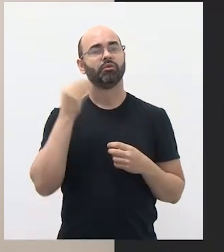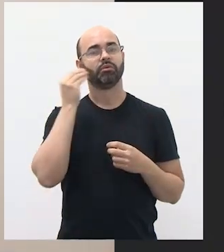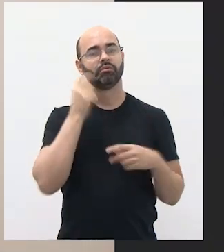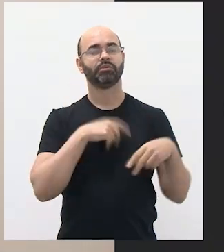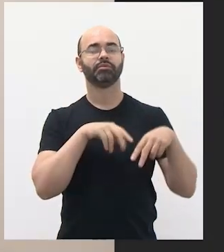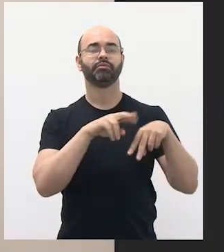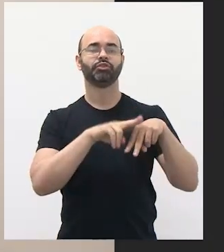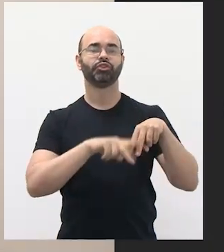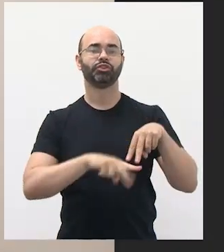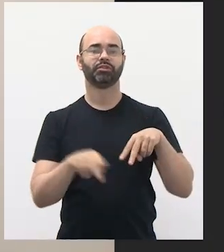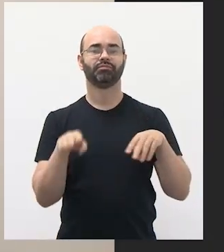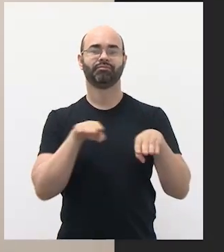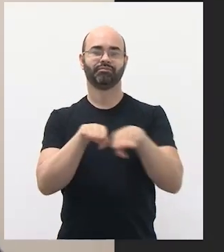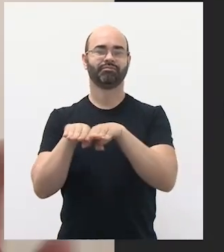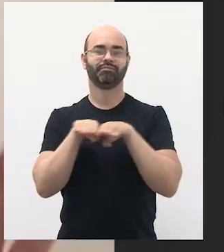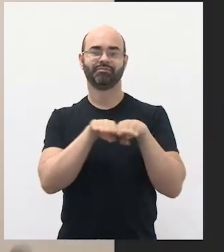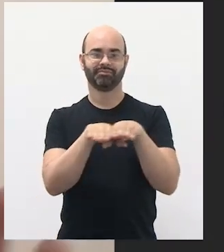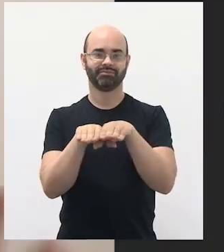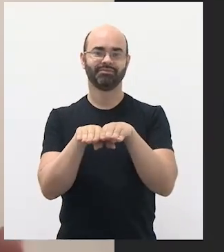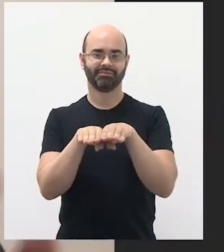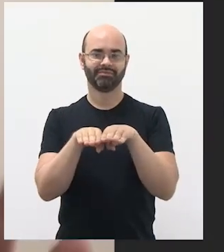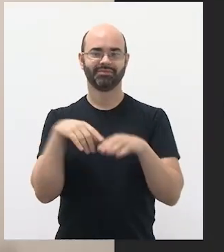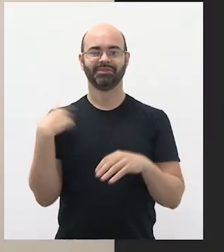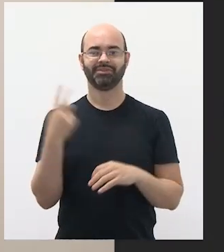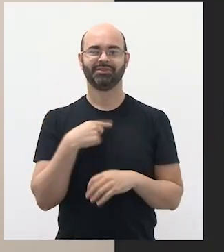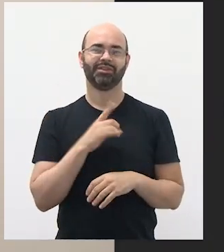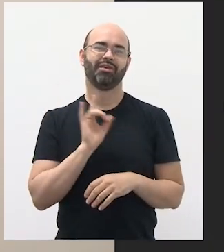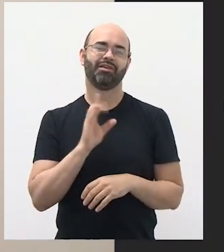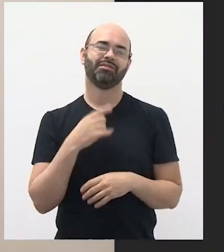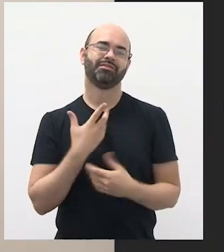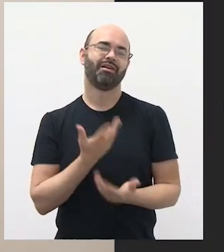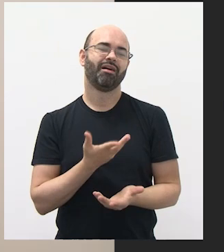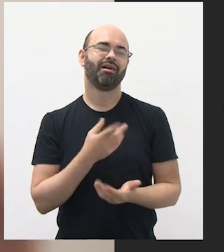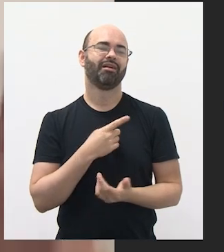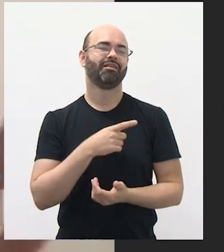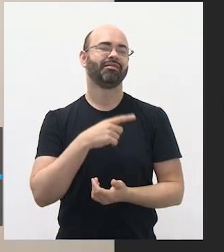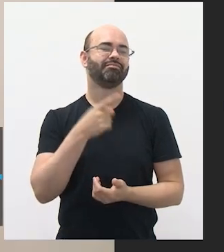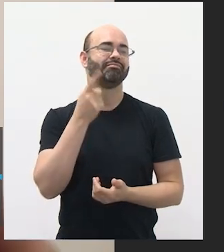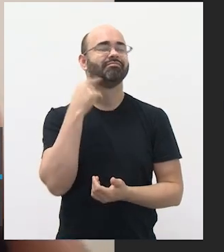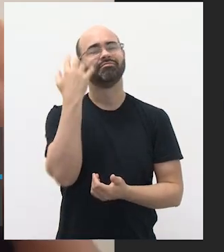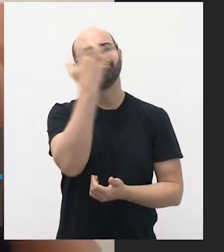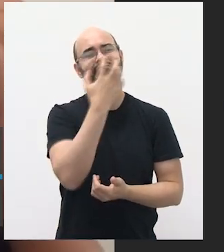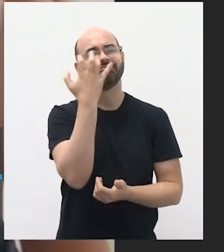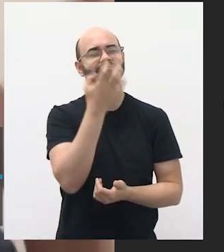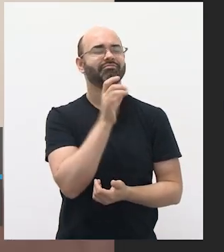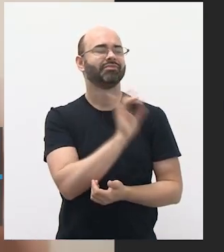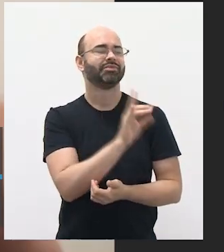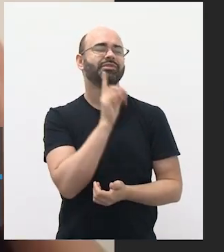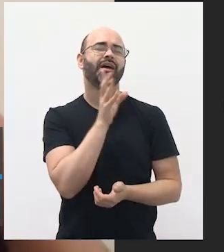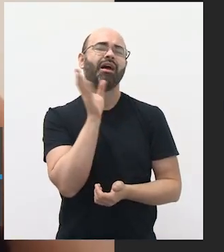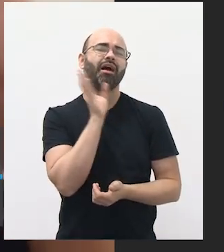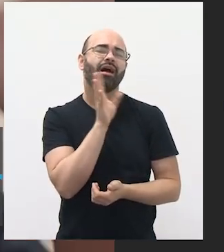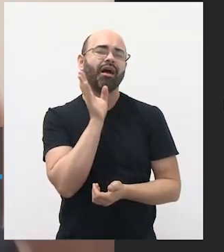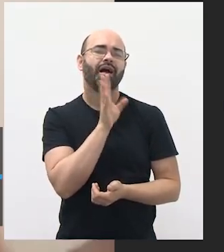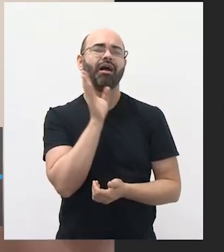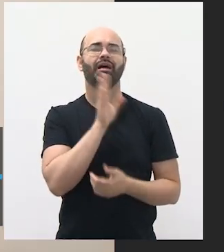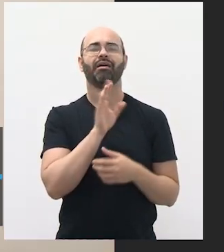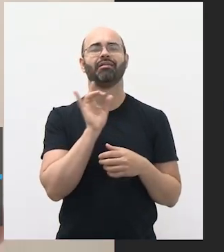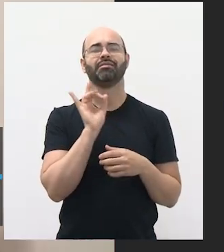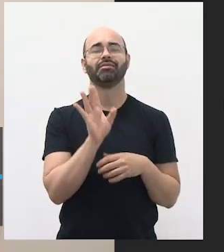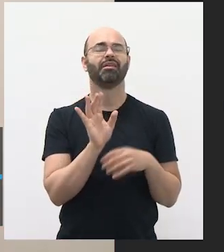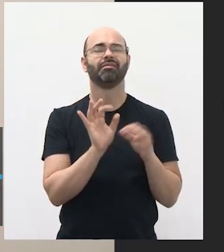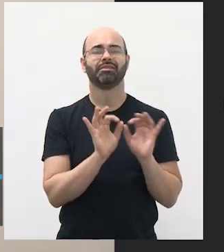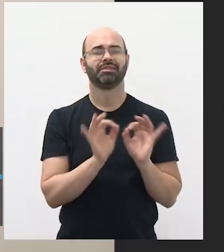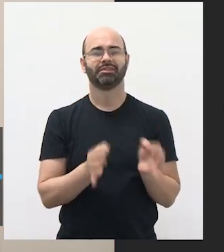gênero. Então, a gente não tem que ter apenas compaixão com as identidades, né? Nossa, que bacana, aquele aluno isso,